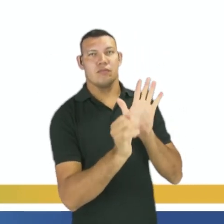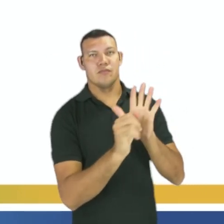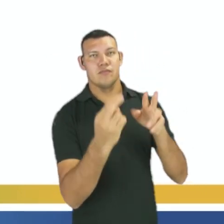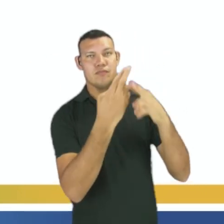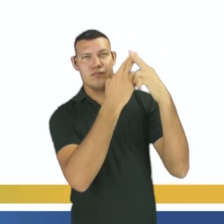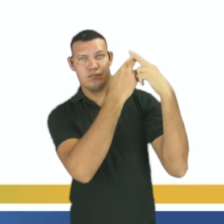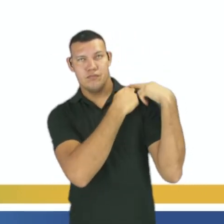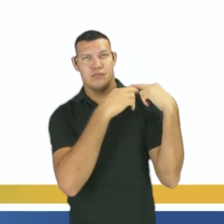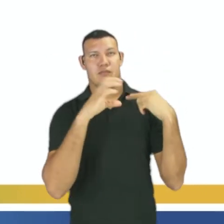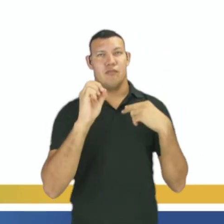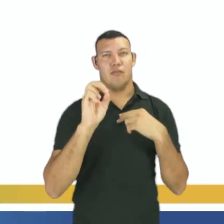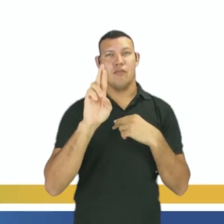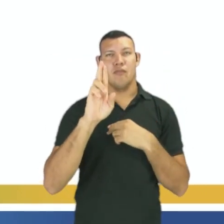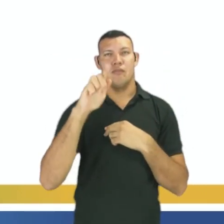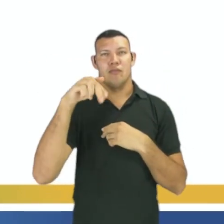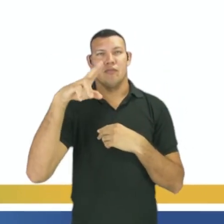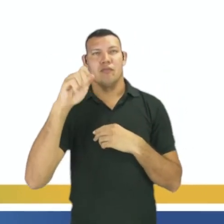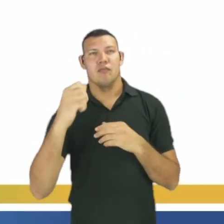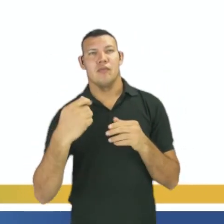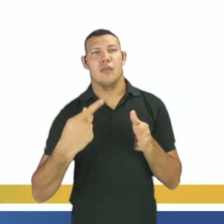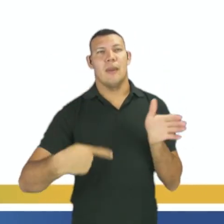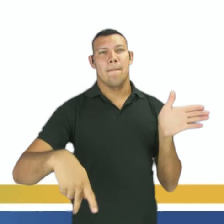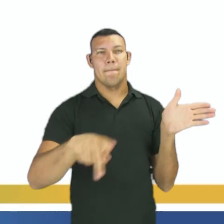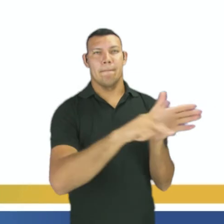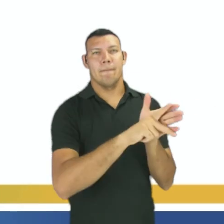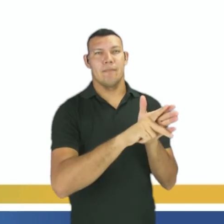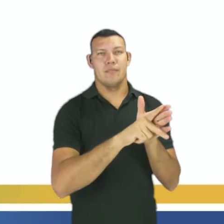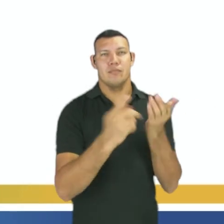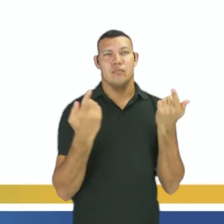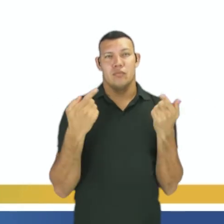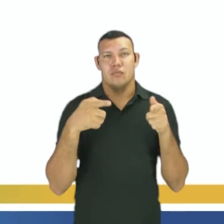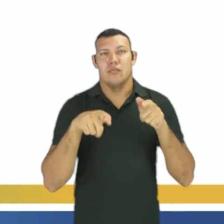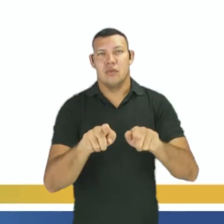presentes simultaneamente nas estruturas dos dois